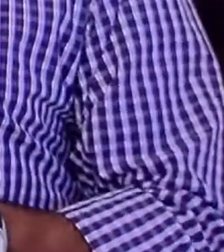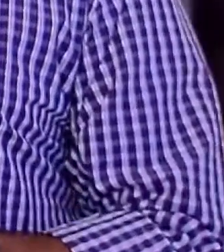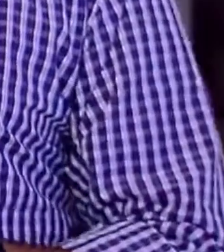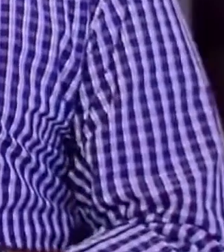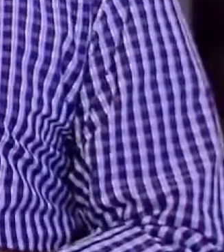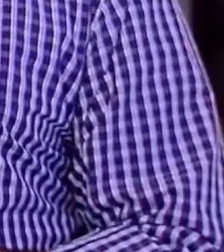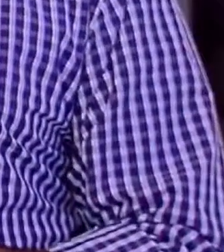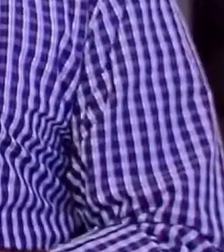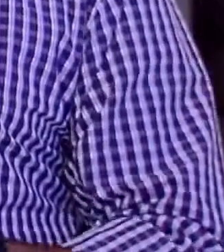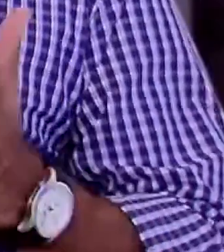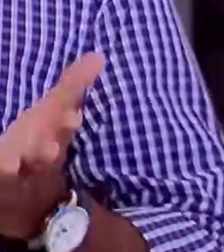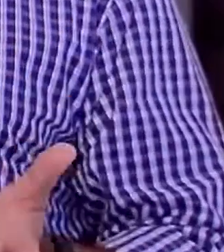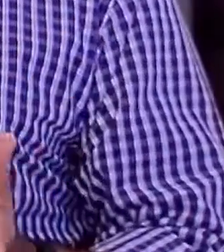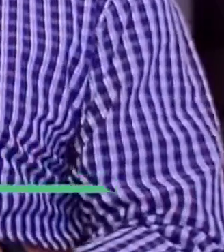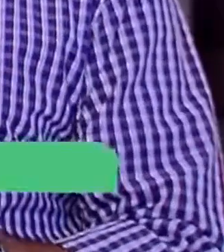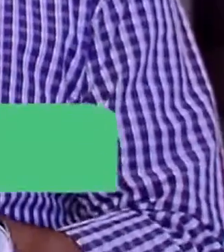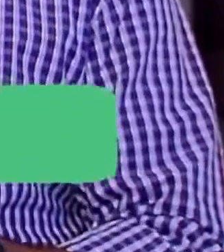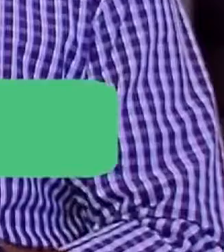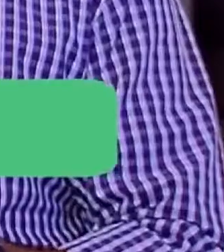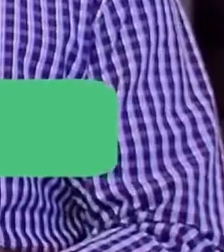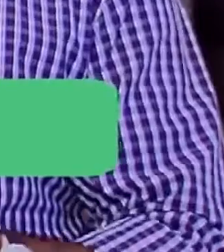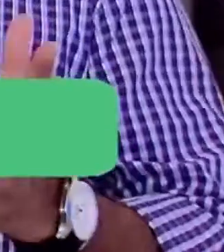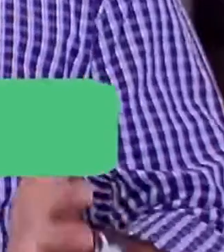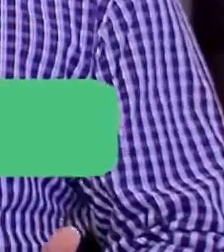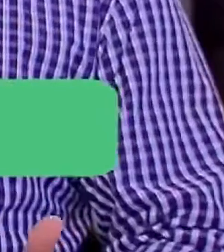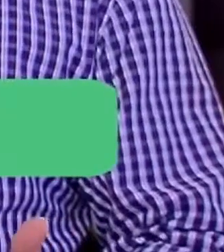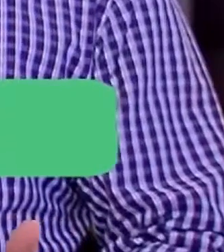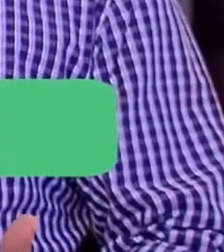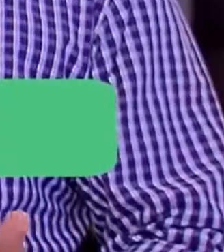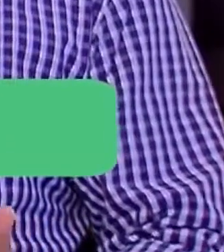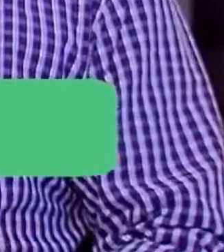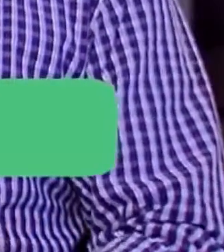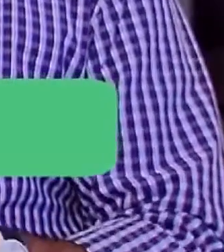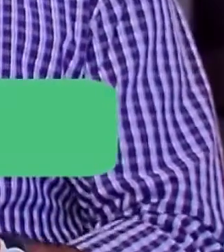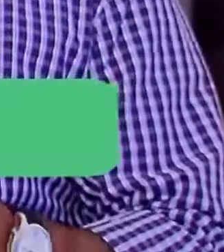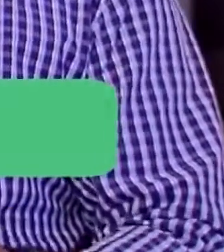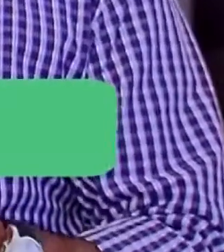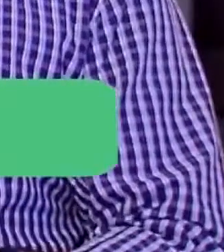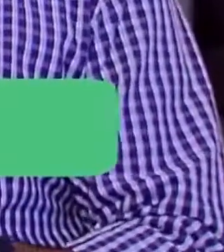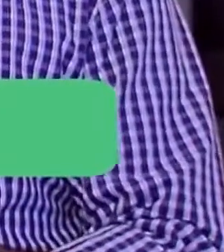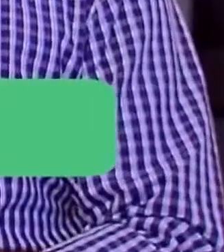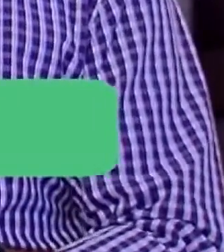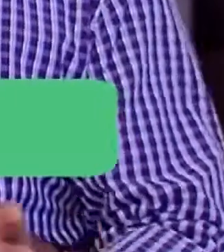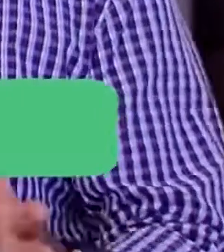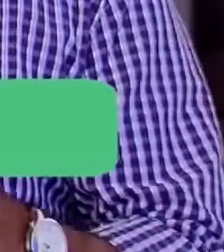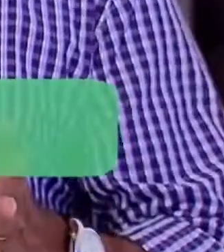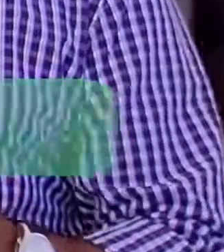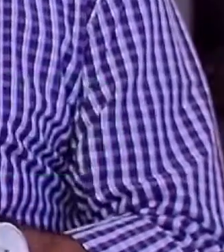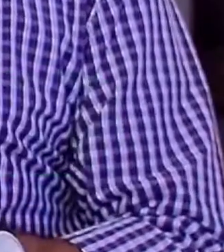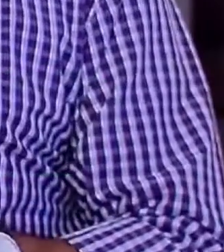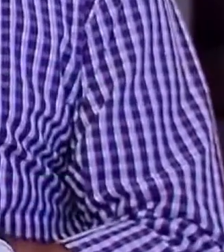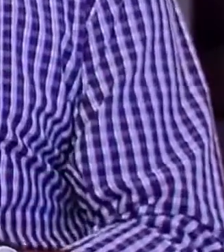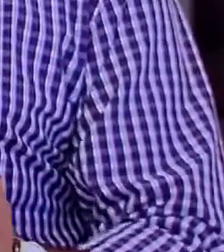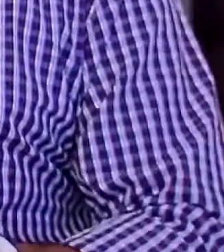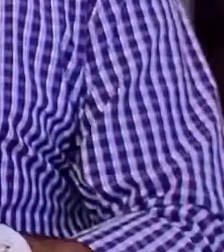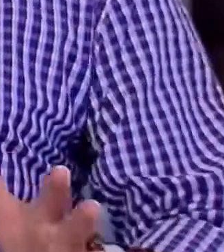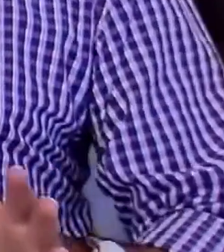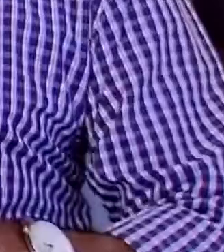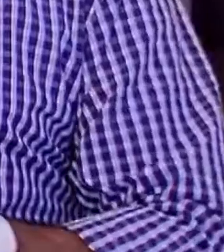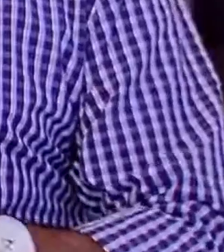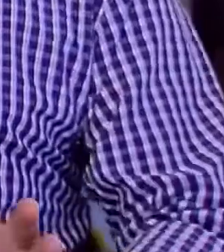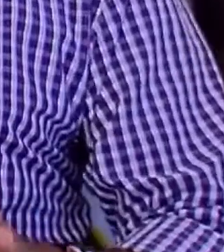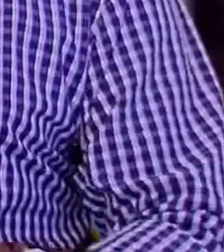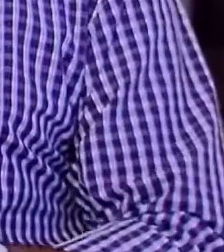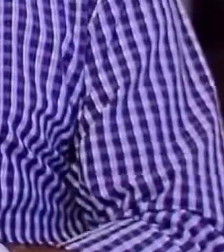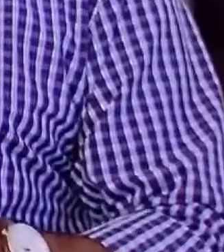pessoas estão endividadas no cheque especial, de novo, a questão é fazer o planejamento financeiro, ver onde é que ela pode fazer para diminuir os gastos, falar assim,